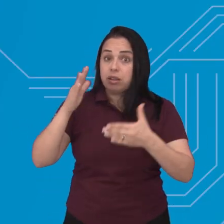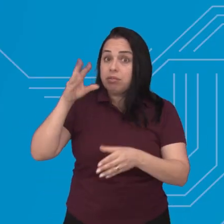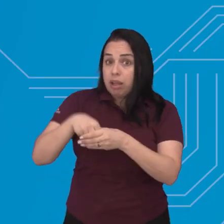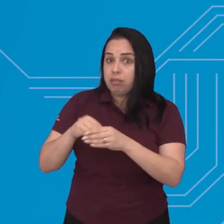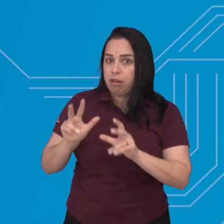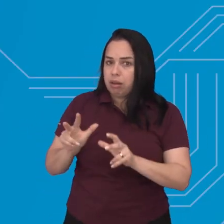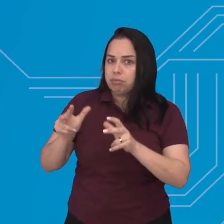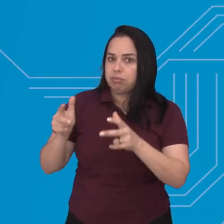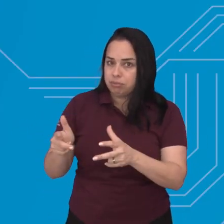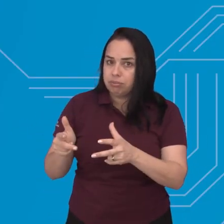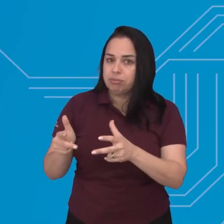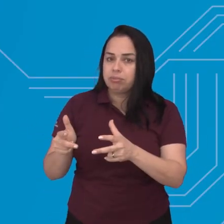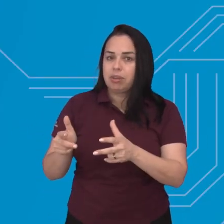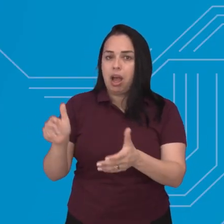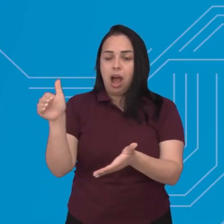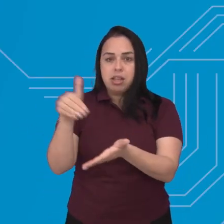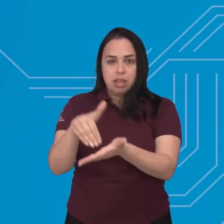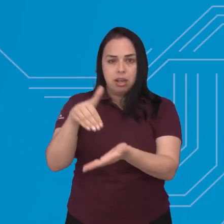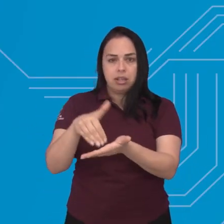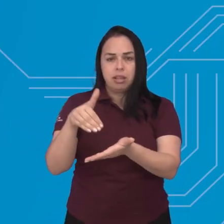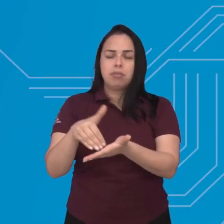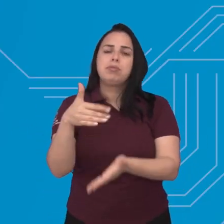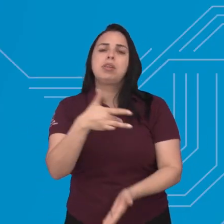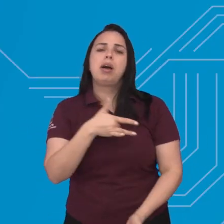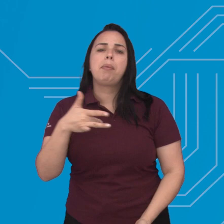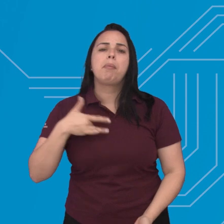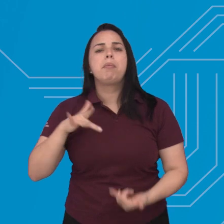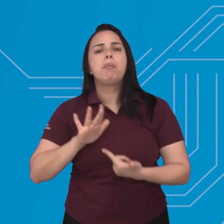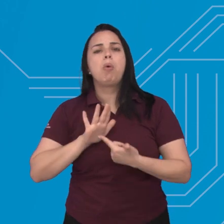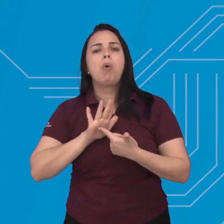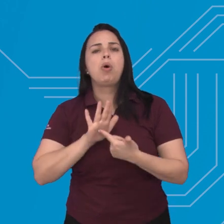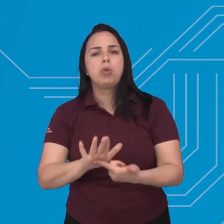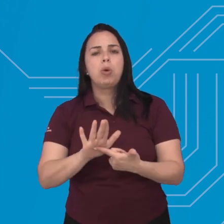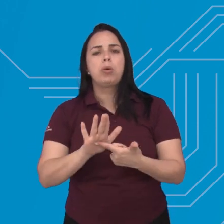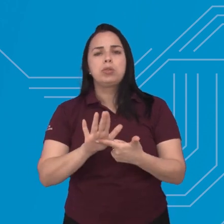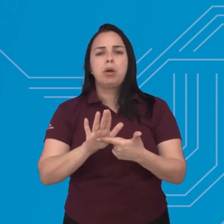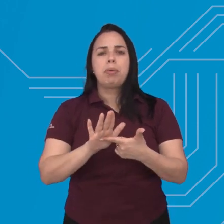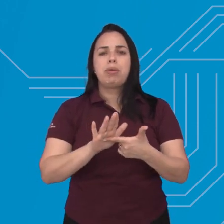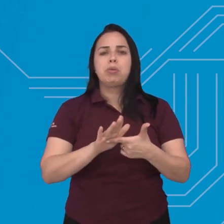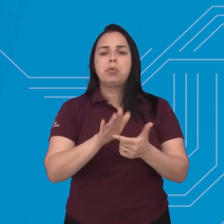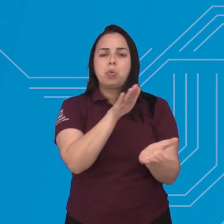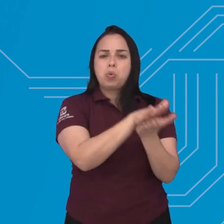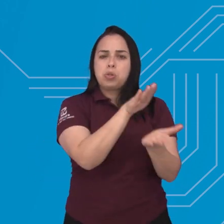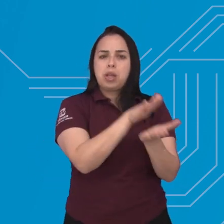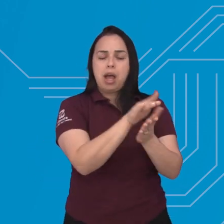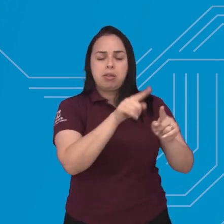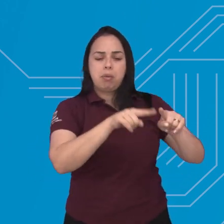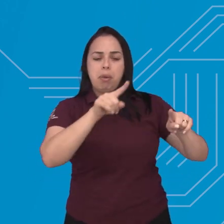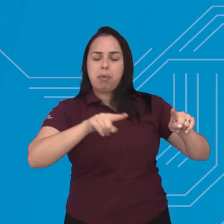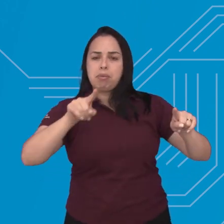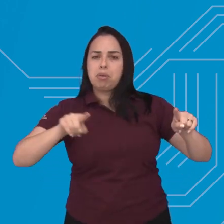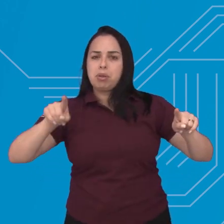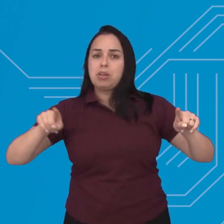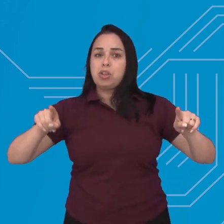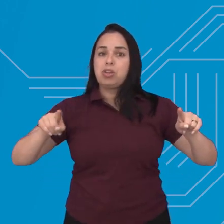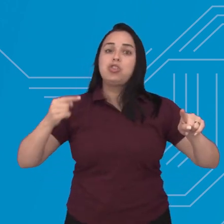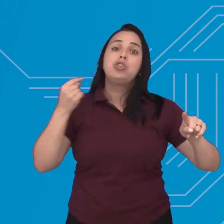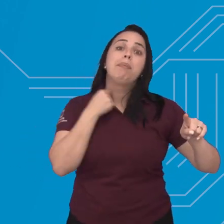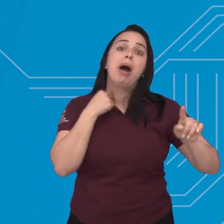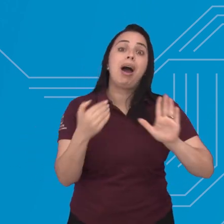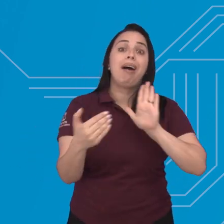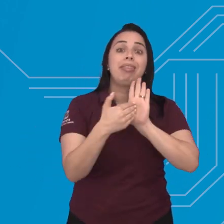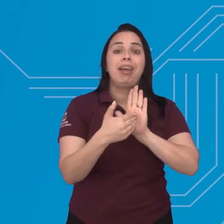realizada aqui na Câmara Municipal, a Secretaria de Saúde apresentou indicadores relativos ao segundo quadrimestre